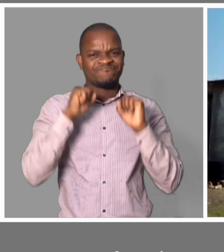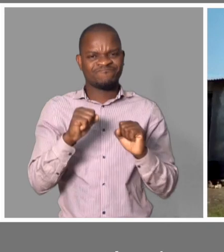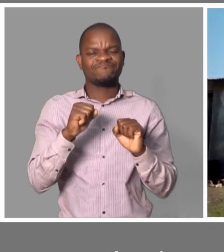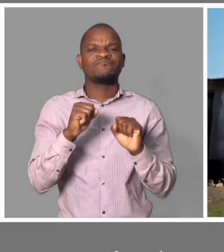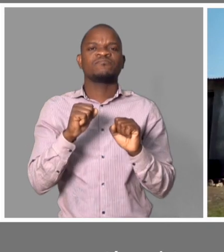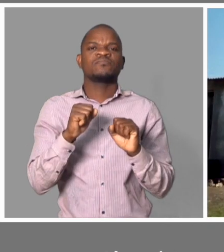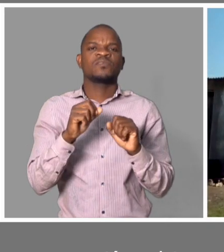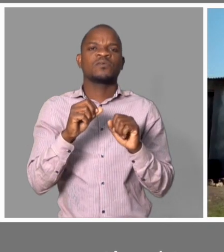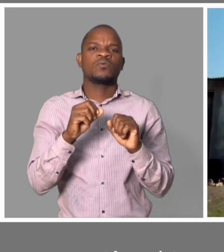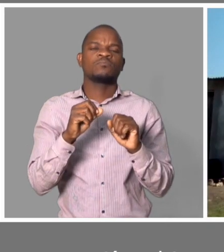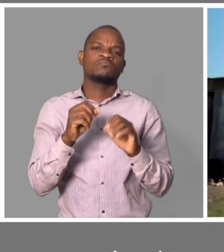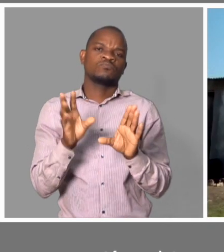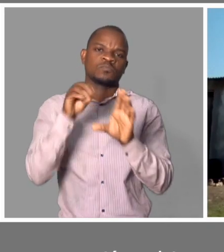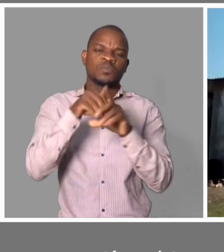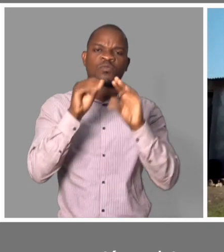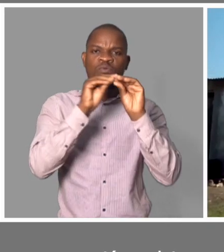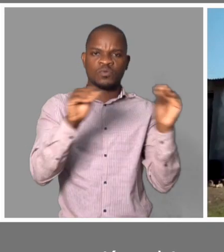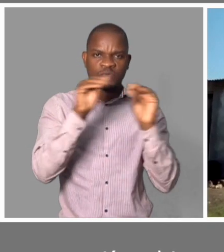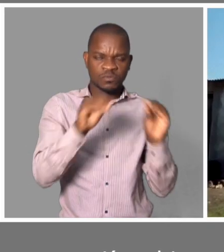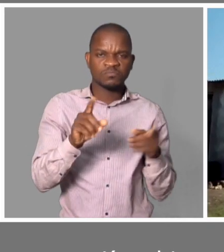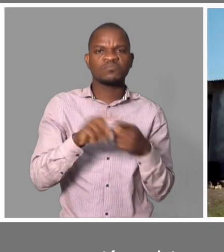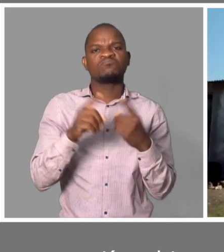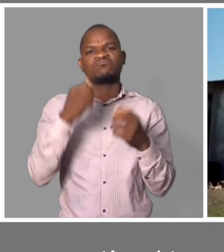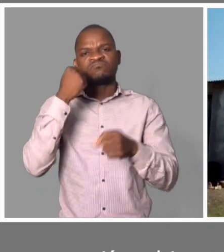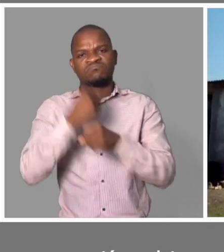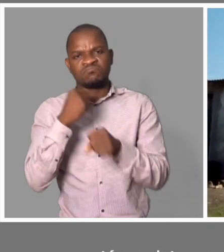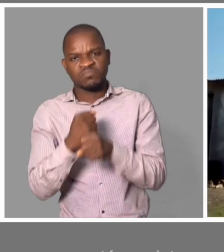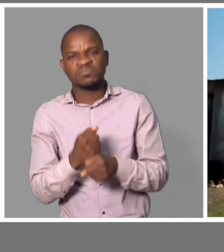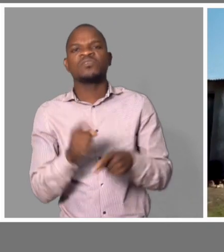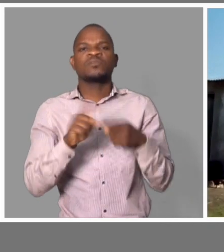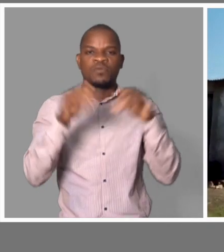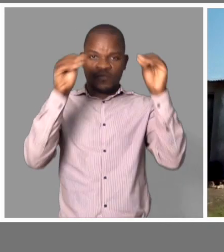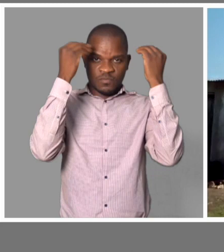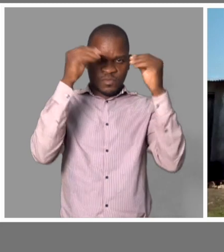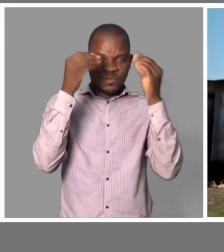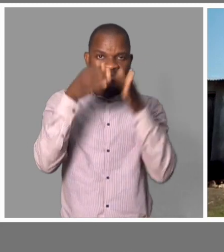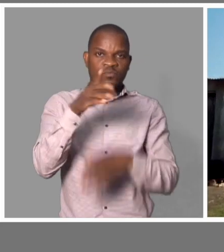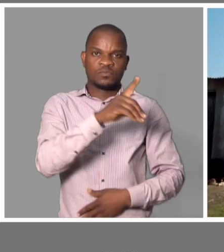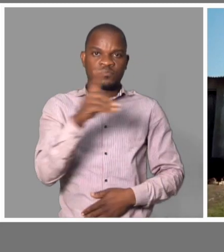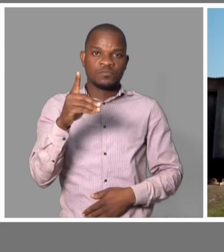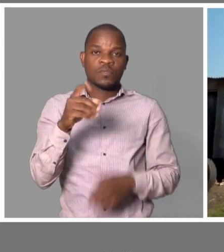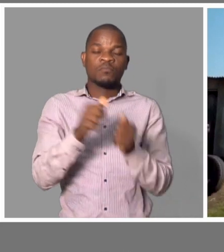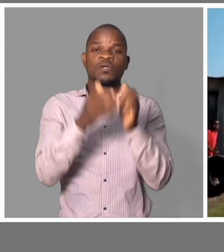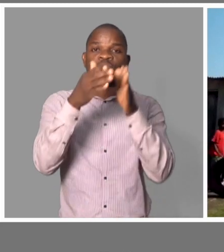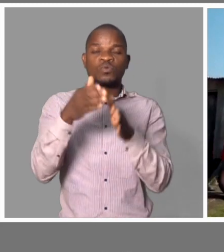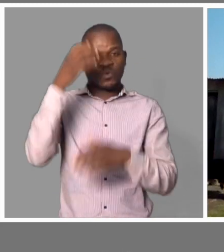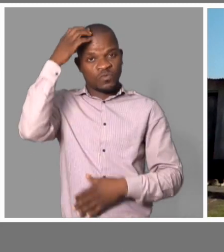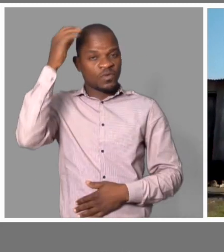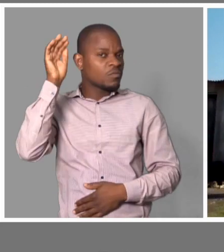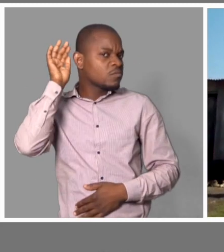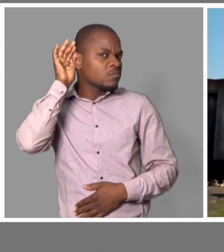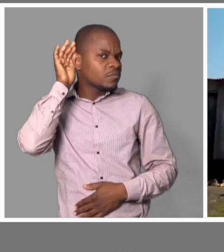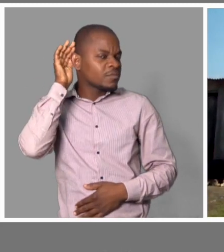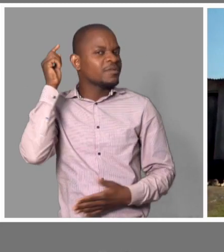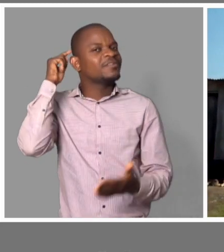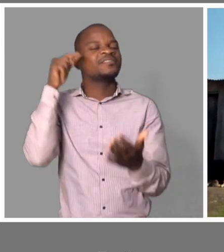a saúde, a formação, o emprego à pessoa com deficiência. Ainda assim, uma pessoa governante acaba acompanhando este programa, eu acho que